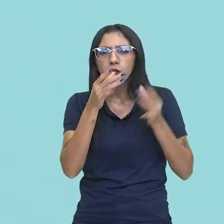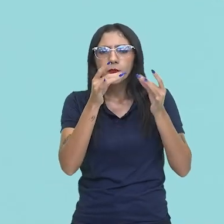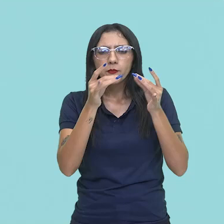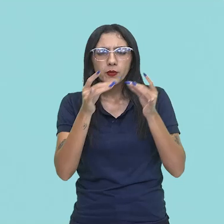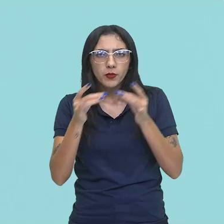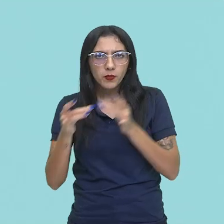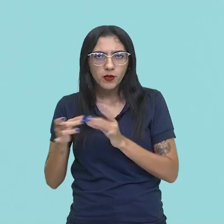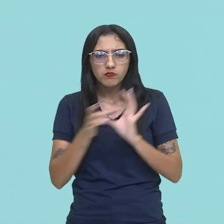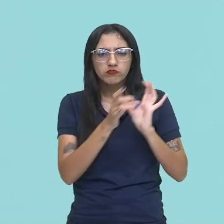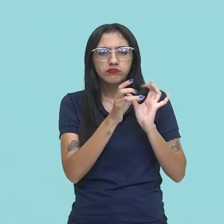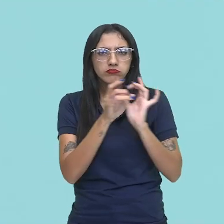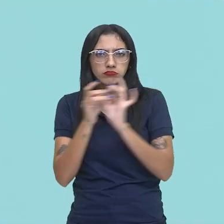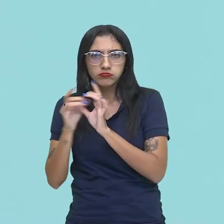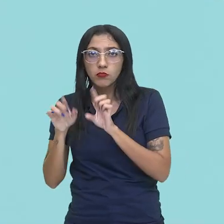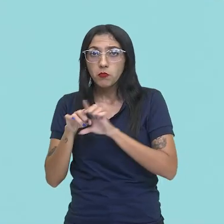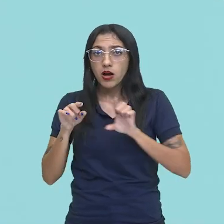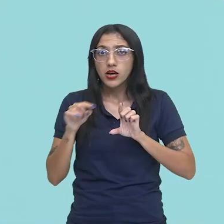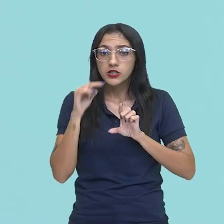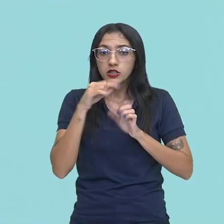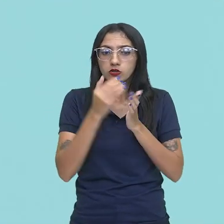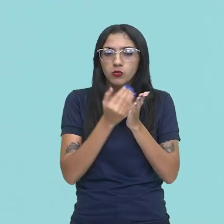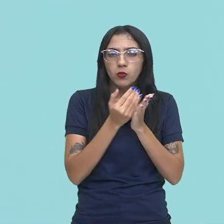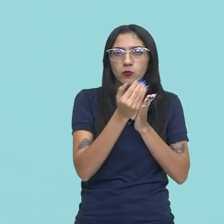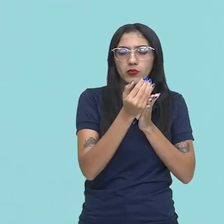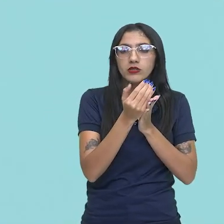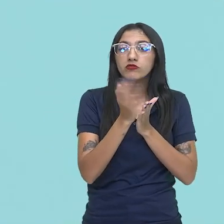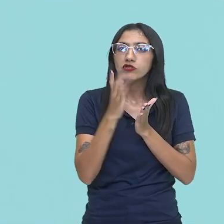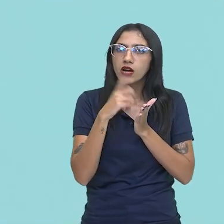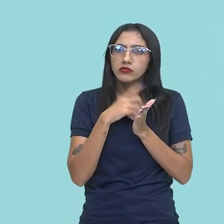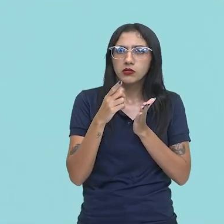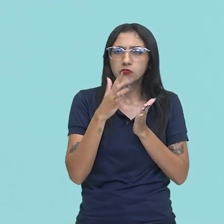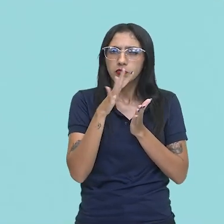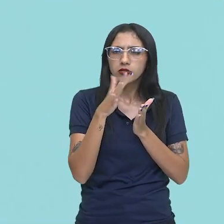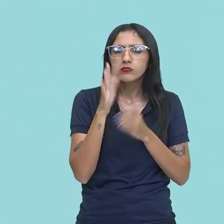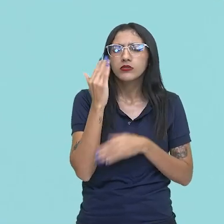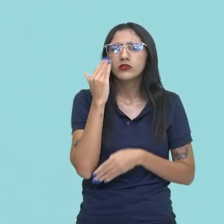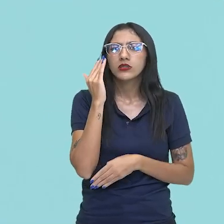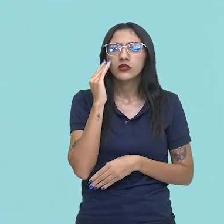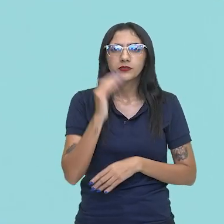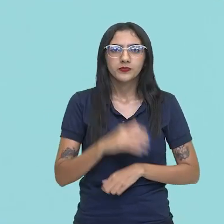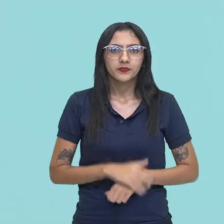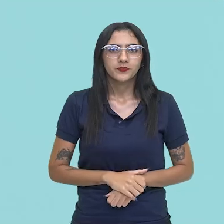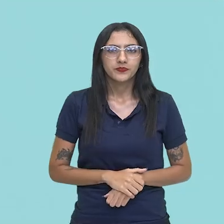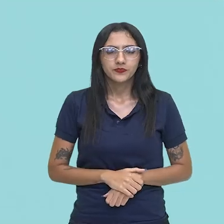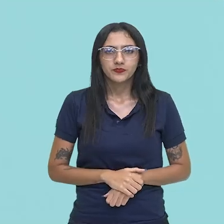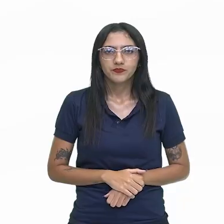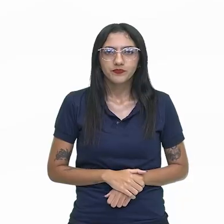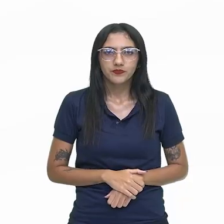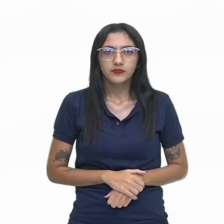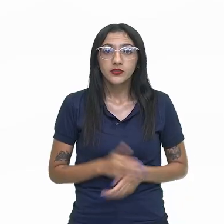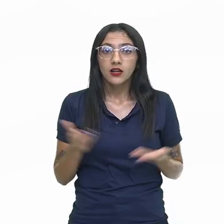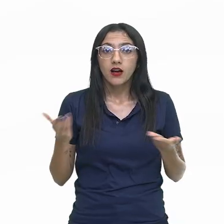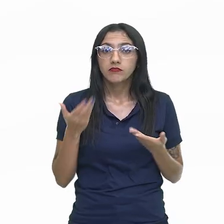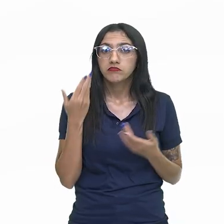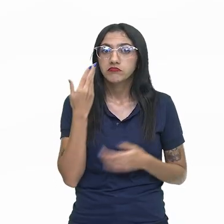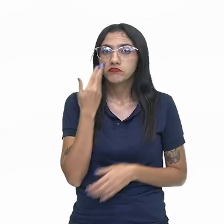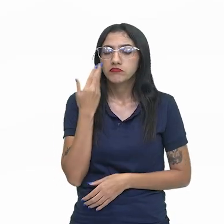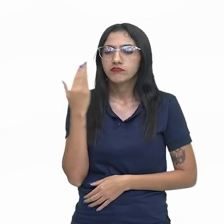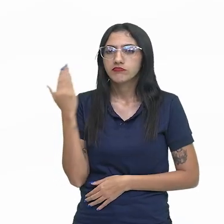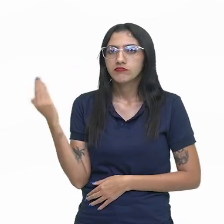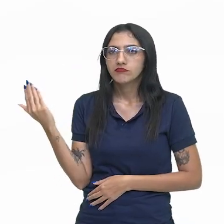melhor. Mas lá no início já se entende bem. Então a gente vai ver aqui no gráfico, né, na